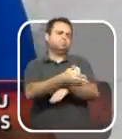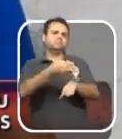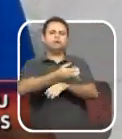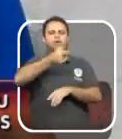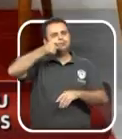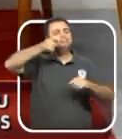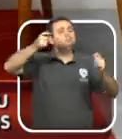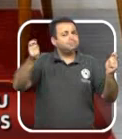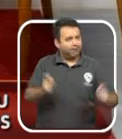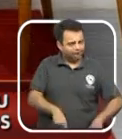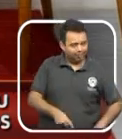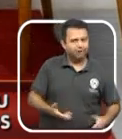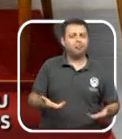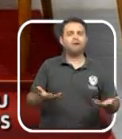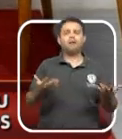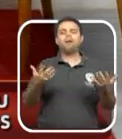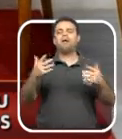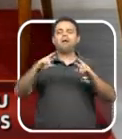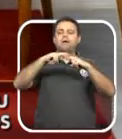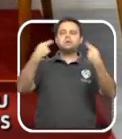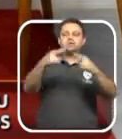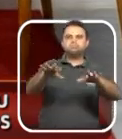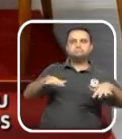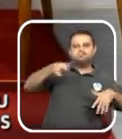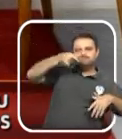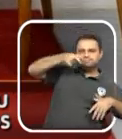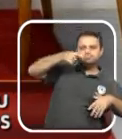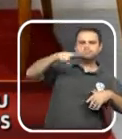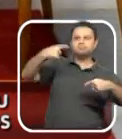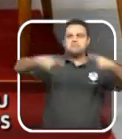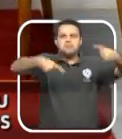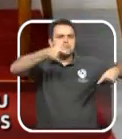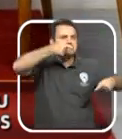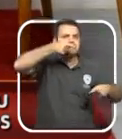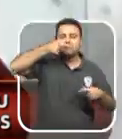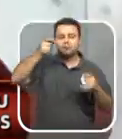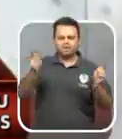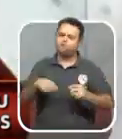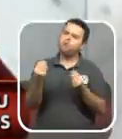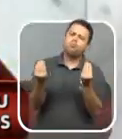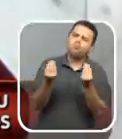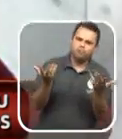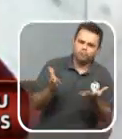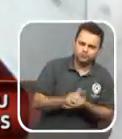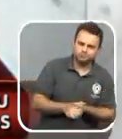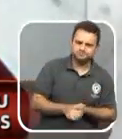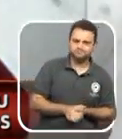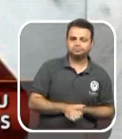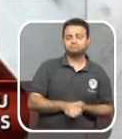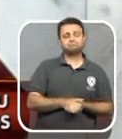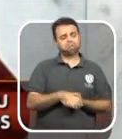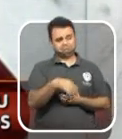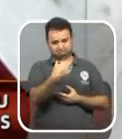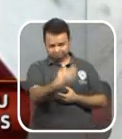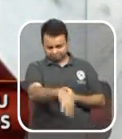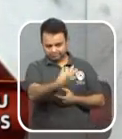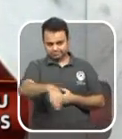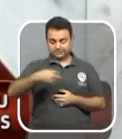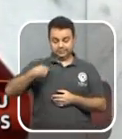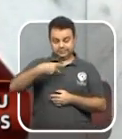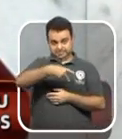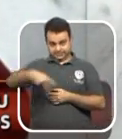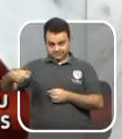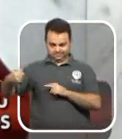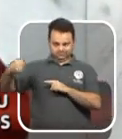aqui. O senhor fez alguns investimentos aqui, né, na questão da gestão administrativa, pequenas reformas, adequações